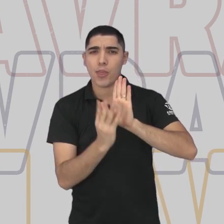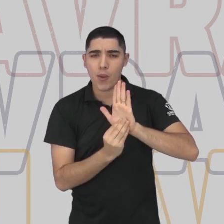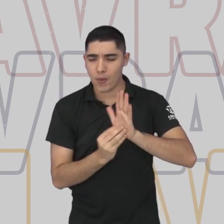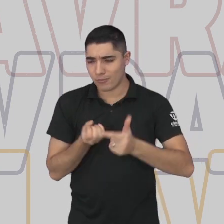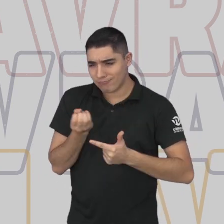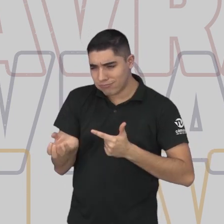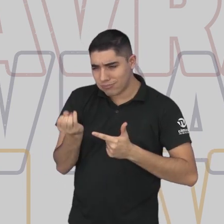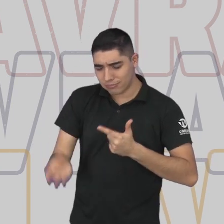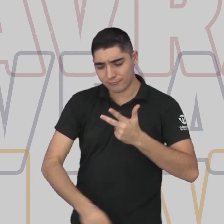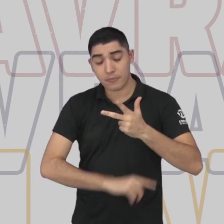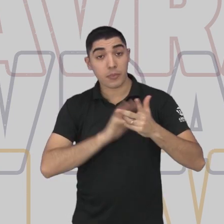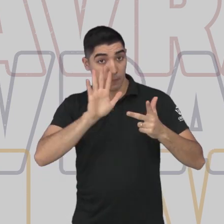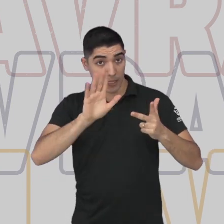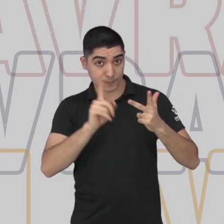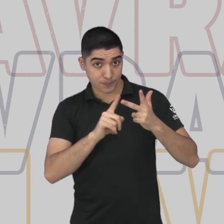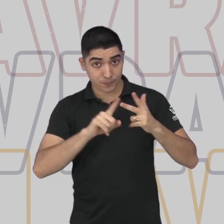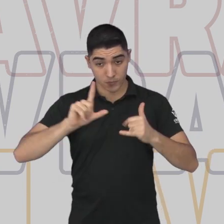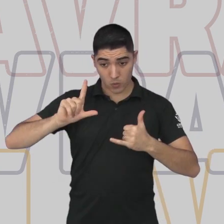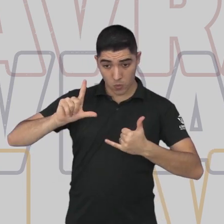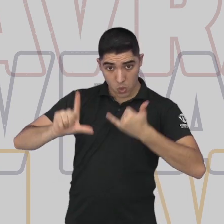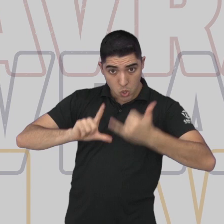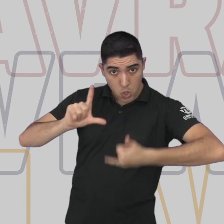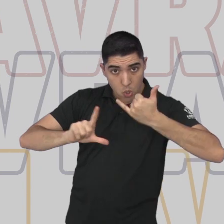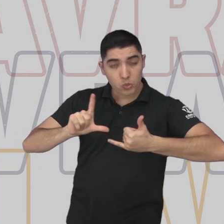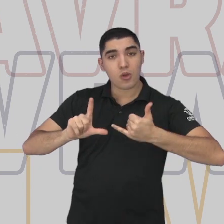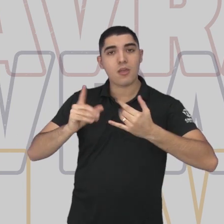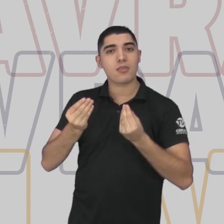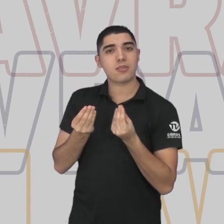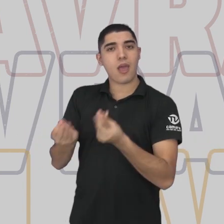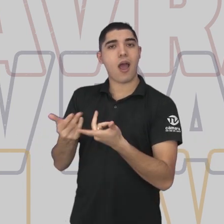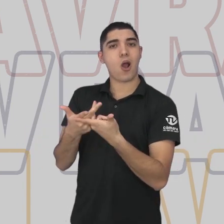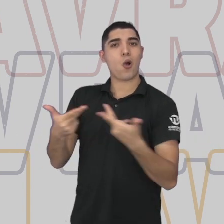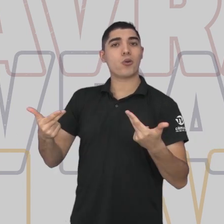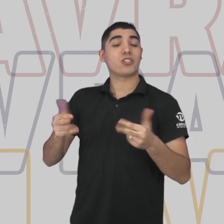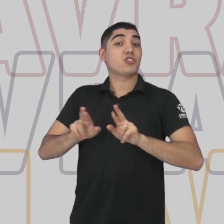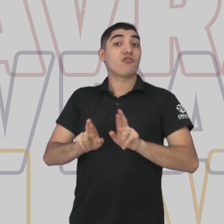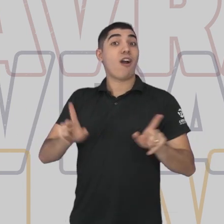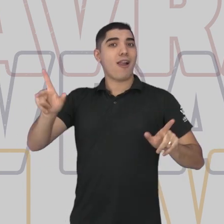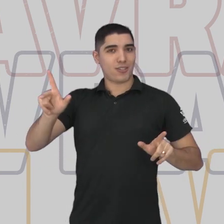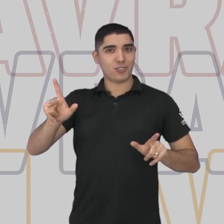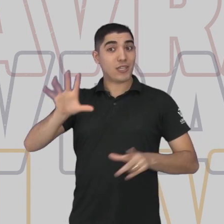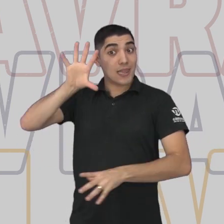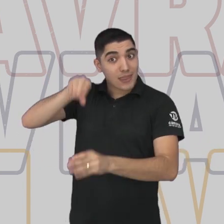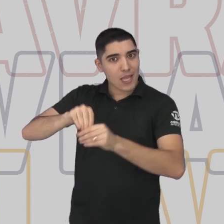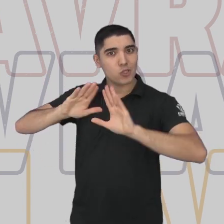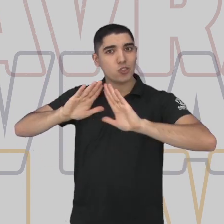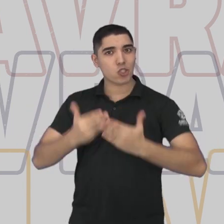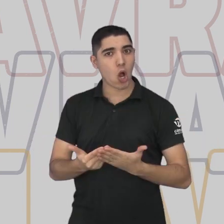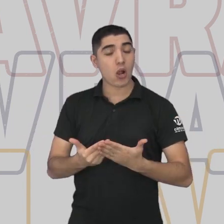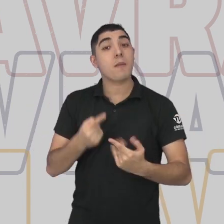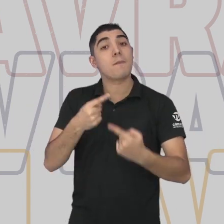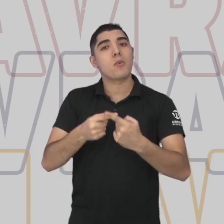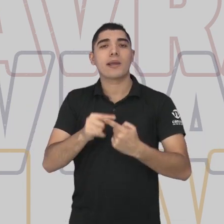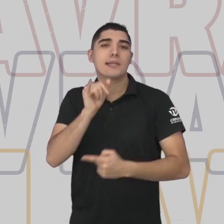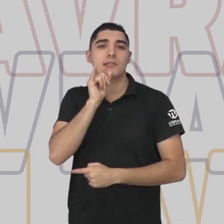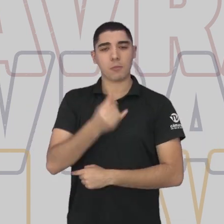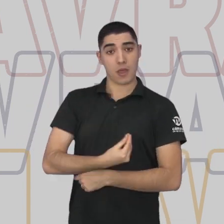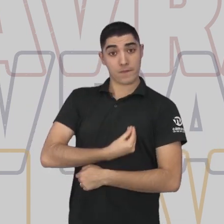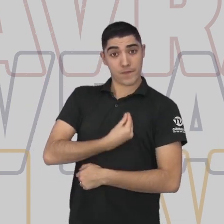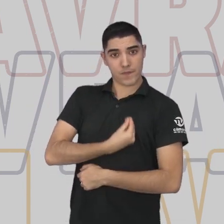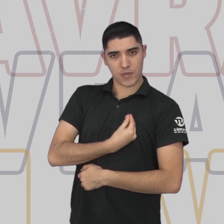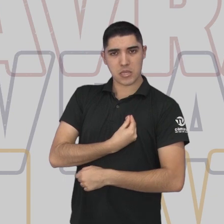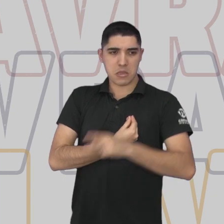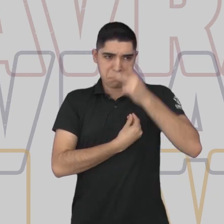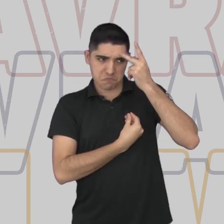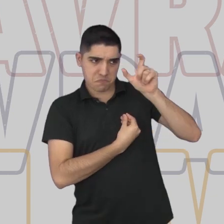o lúdico, ele traz algo diferente para a escola, né? Ele traz aquilo que está na vida da pessoa ou na